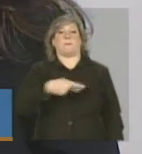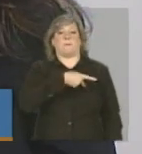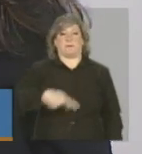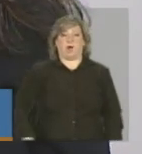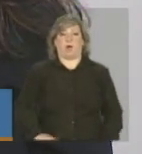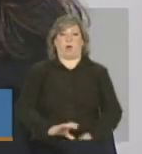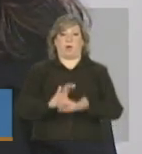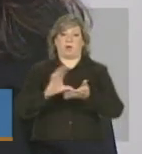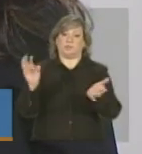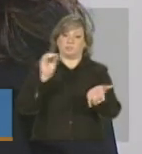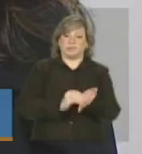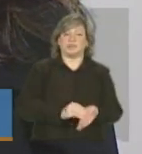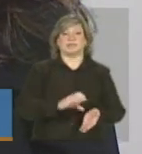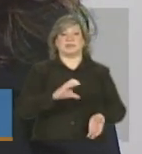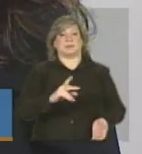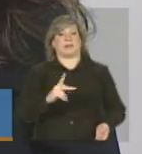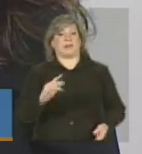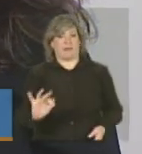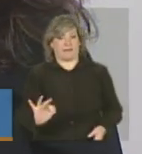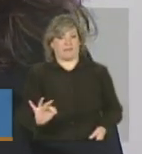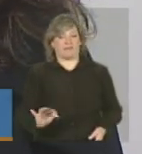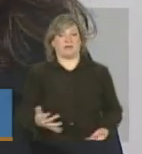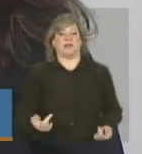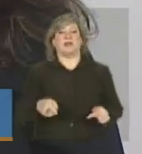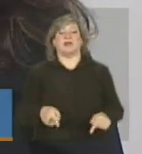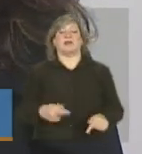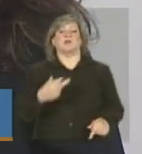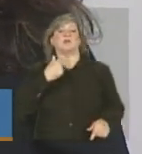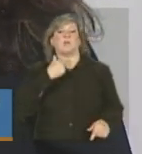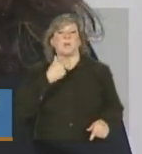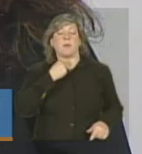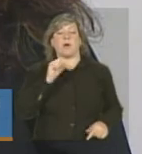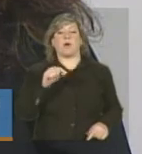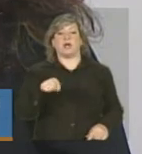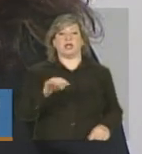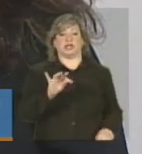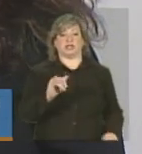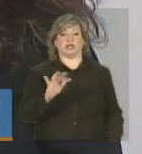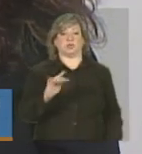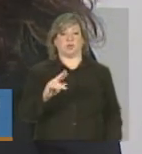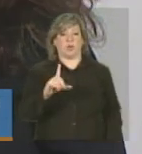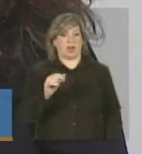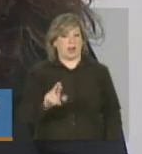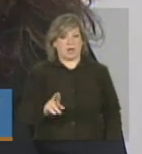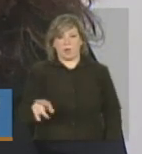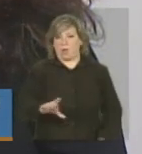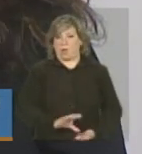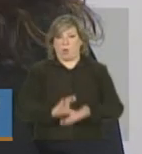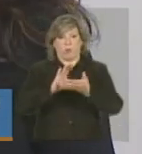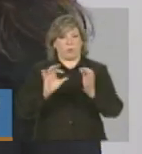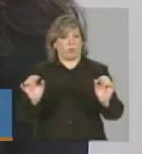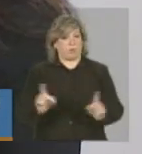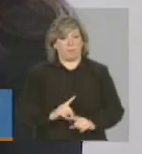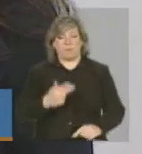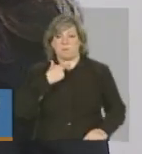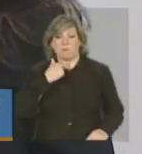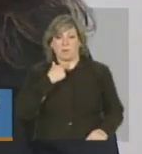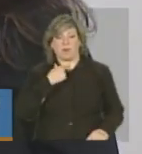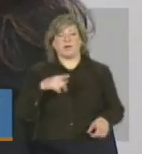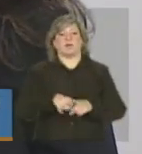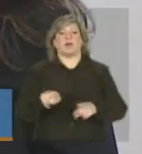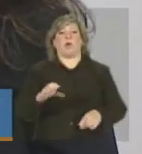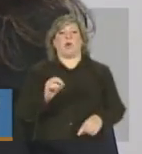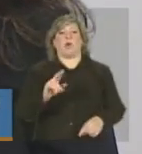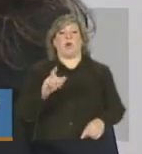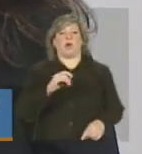conselho, ele não pode ser, ao mesmo tempo, titular do conselho e do órgão